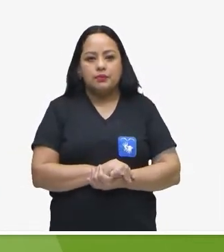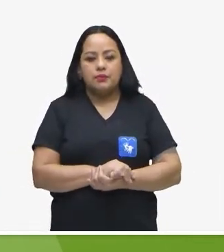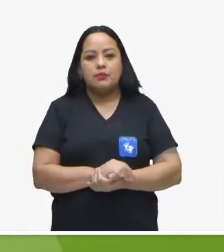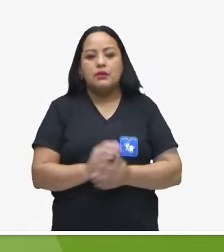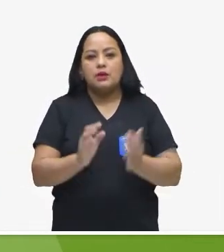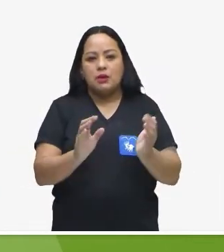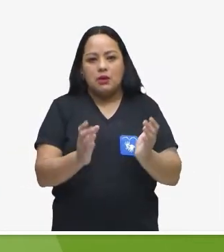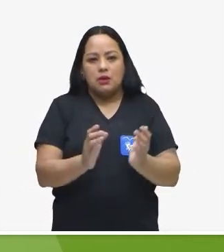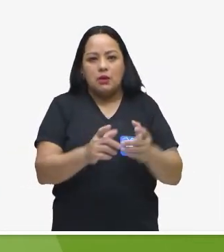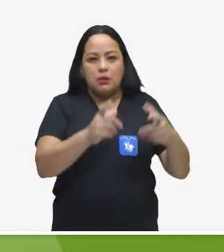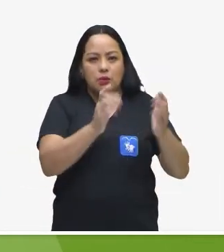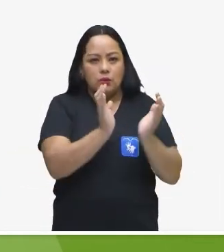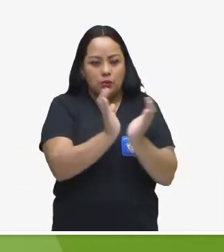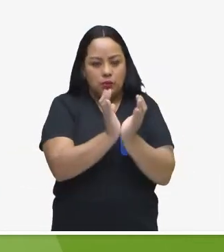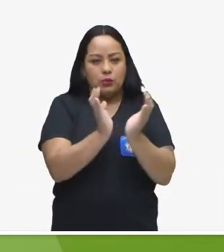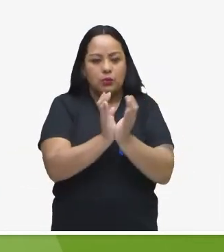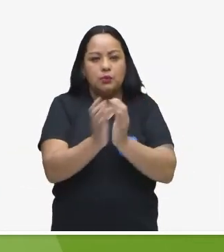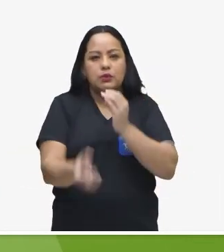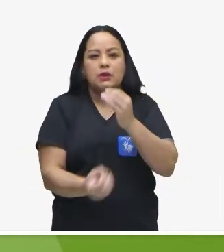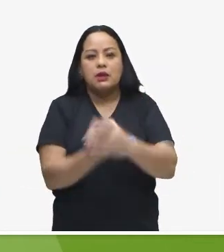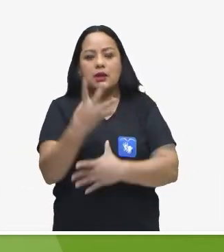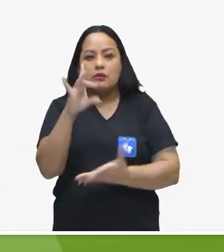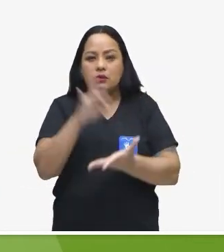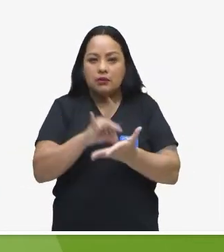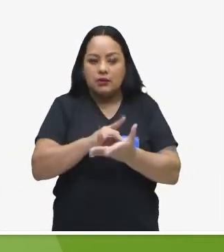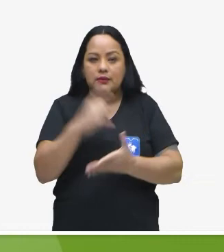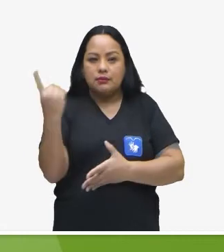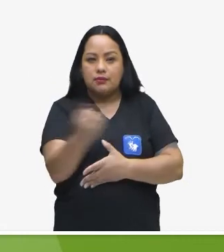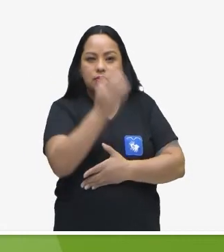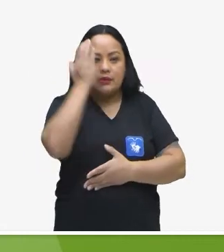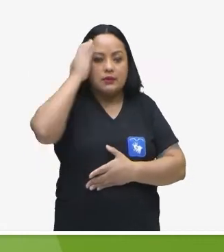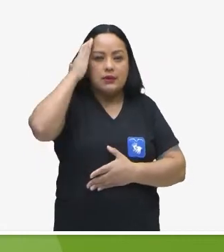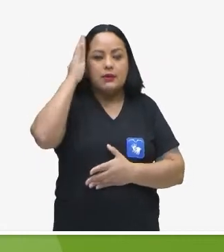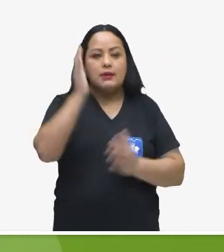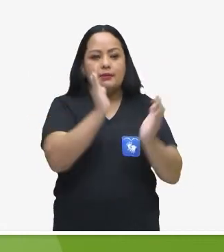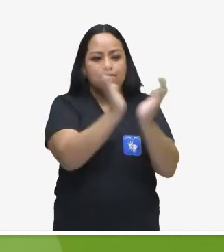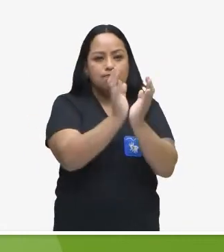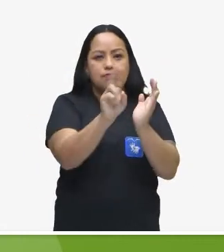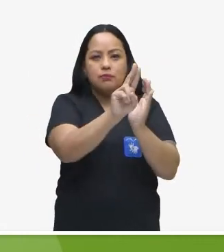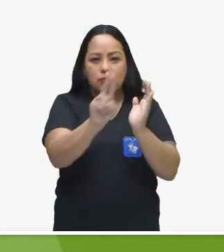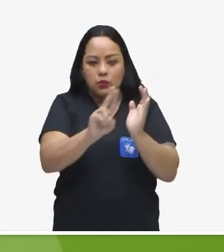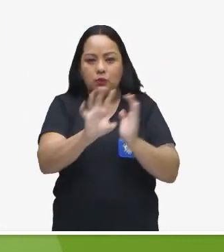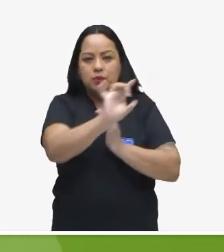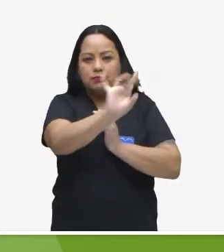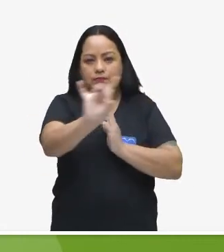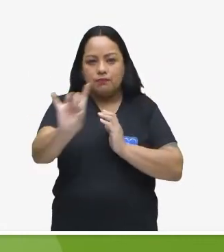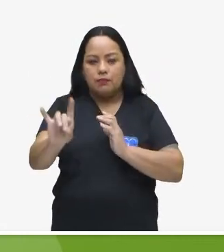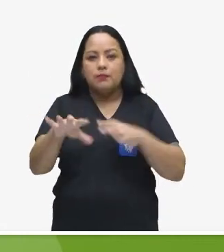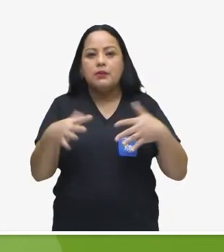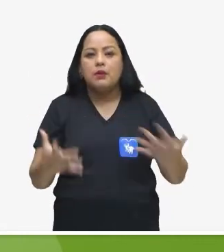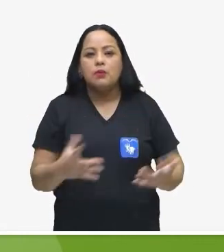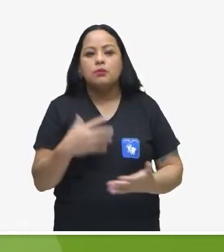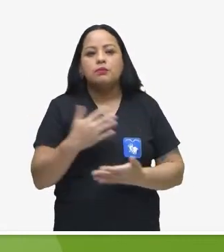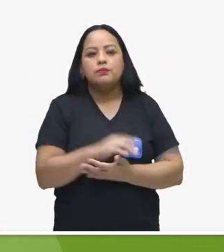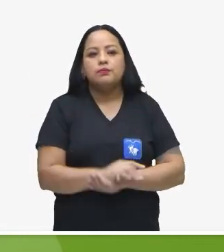os reinos foram criados justamente para que a gente pudesse classificá-los, tá bom? Então, antigamente, todos